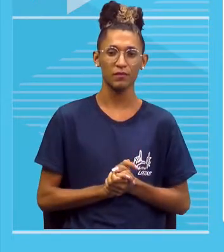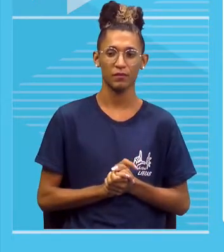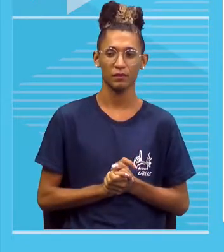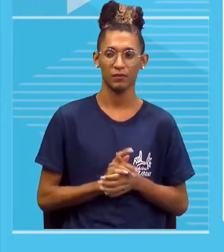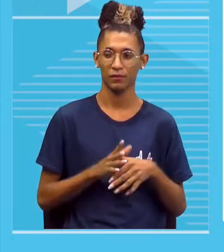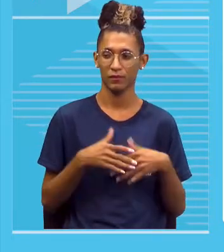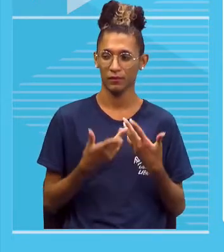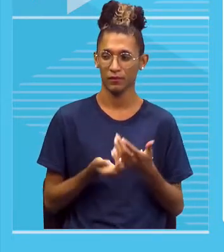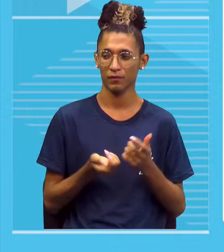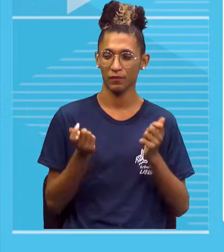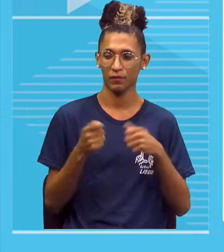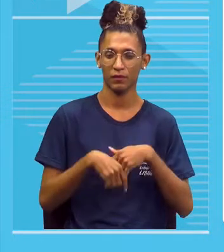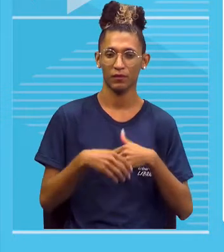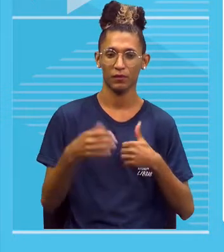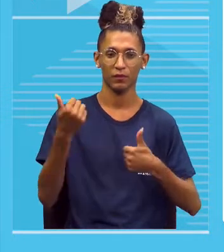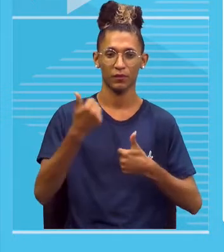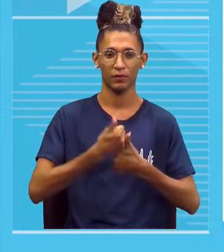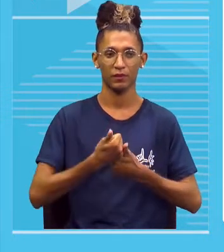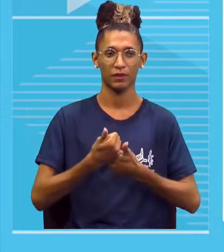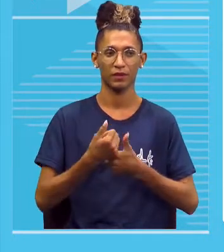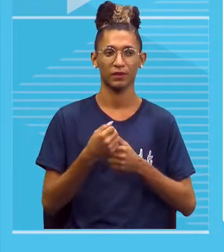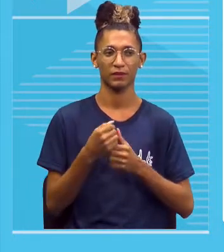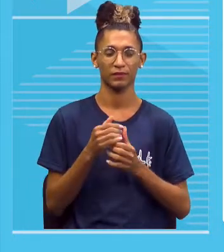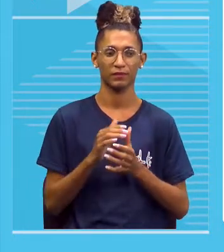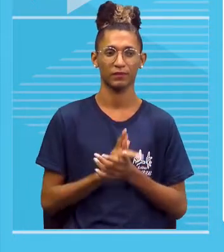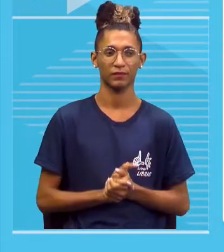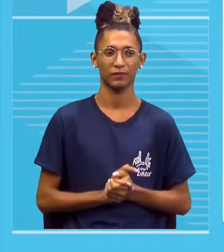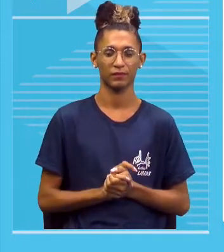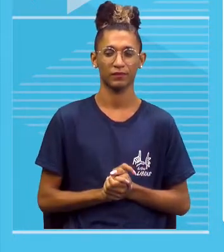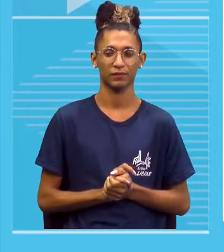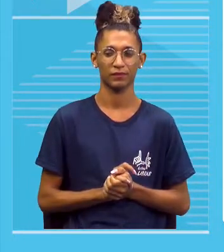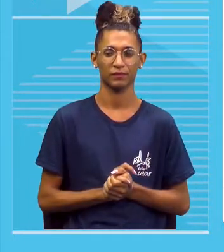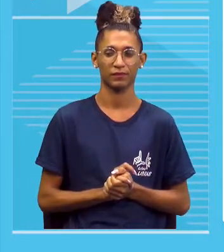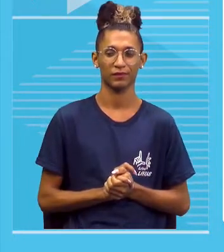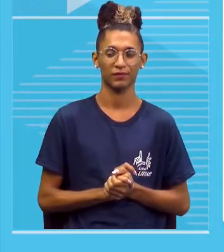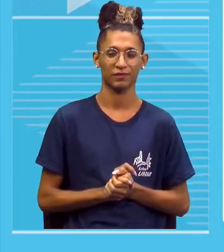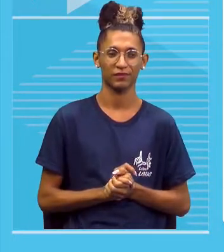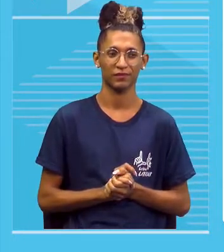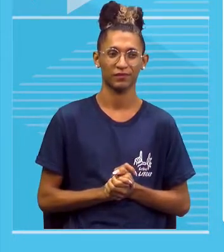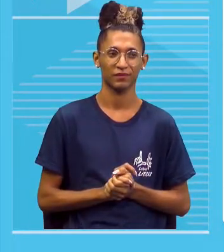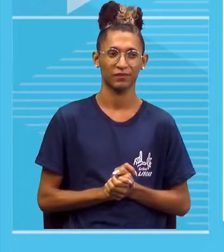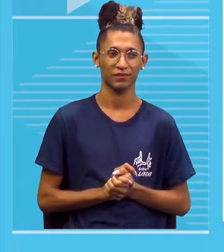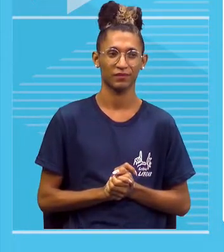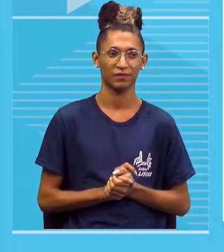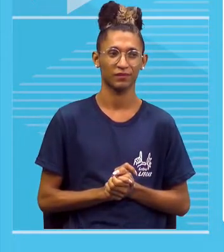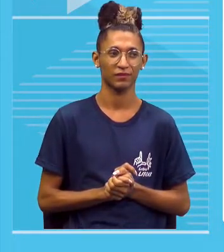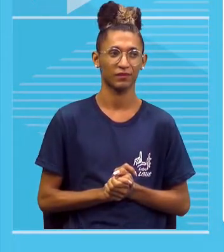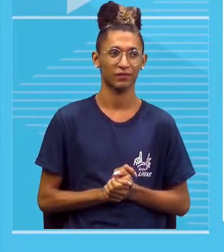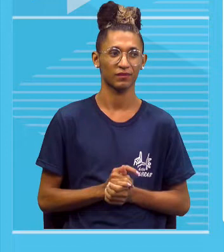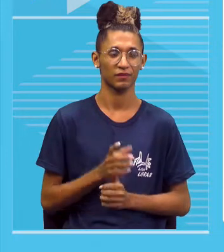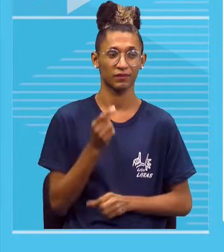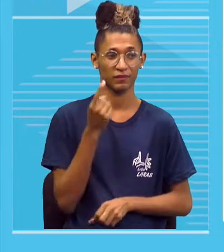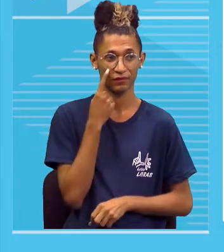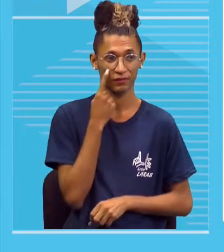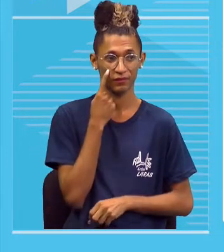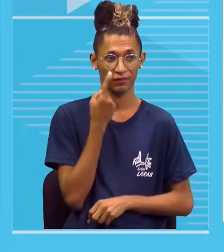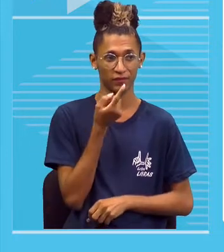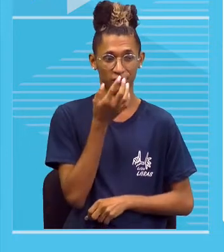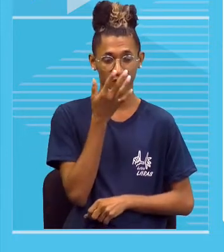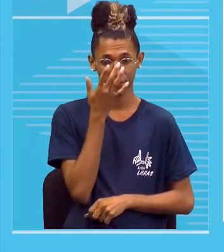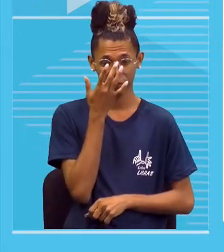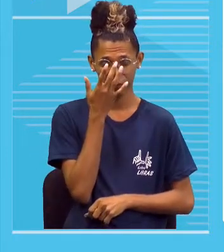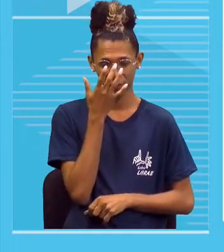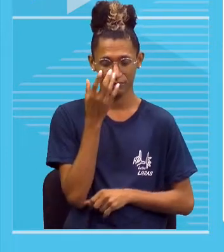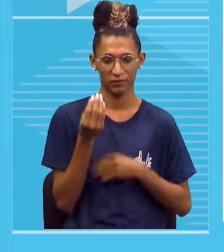aí eu vou substituir aqui pai me chama e olha aí a chama e